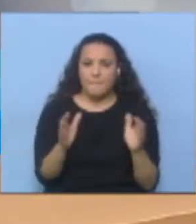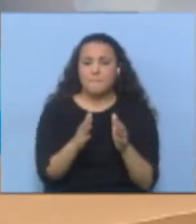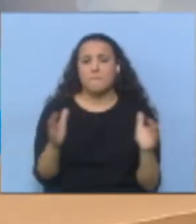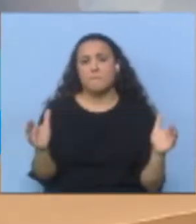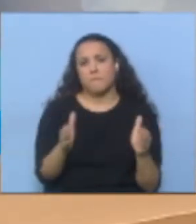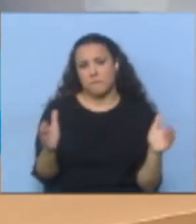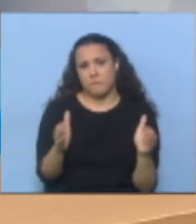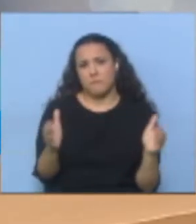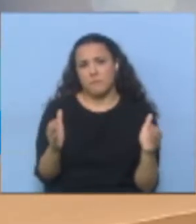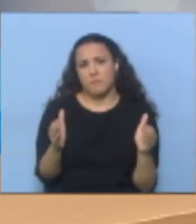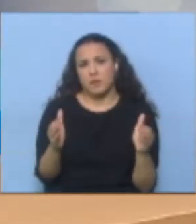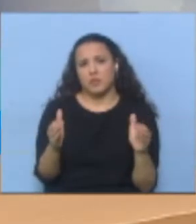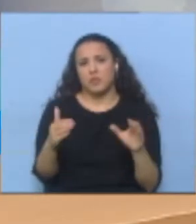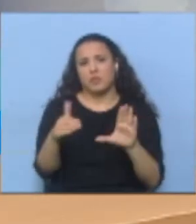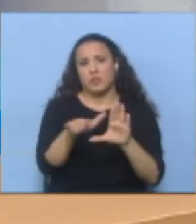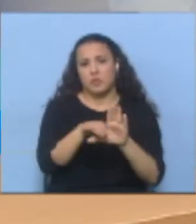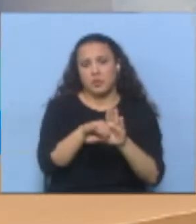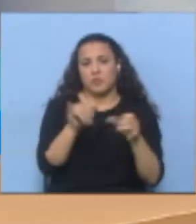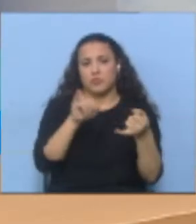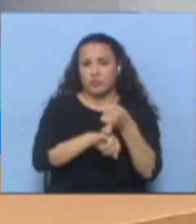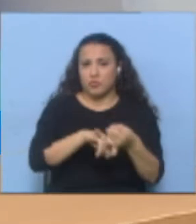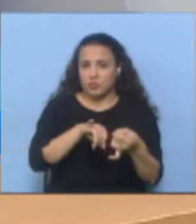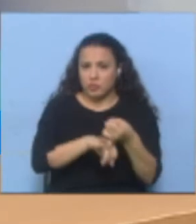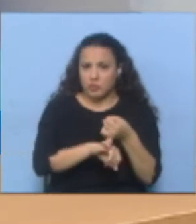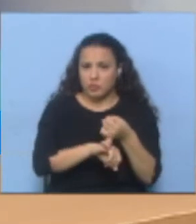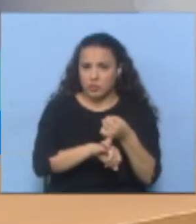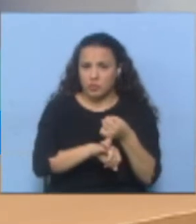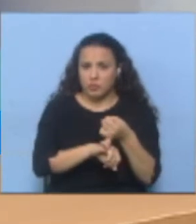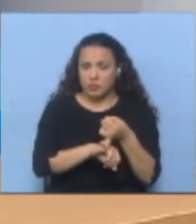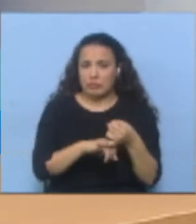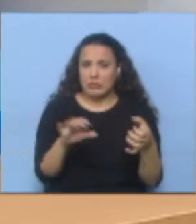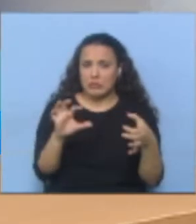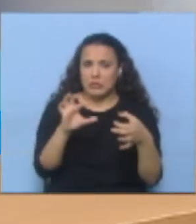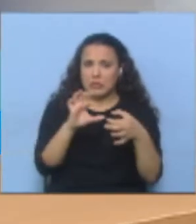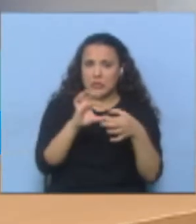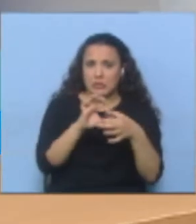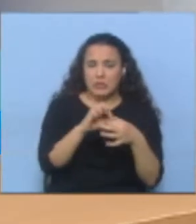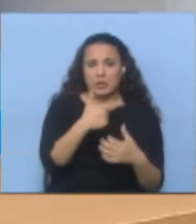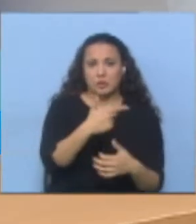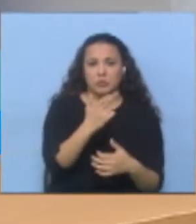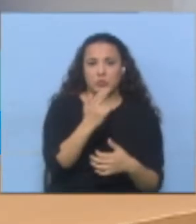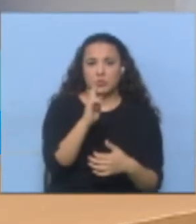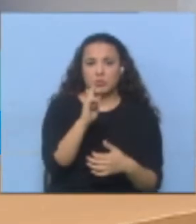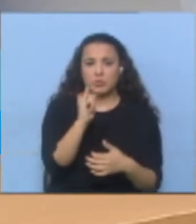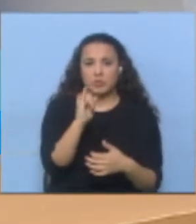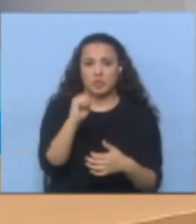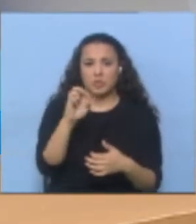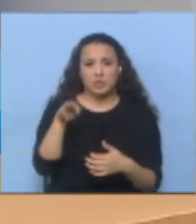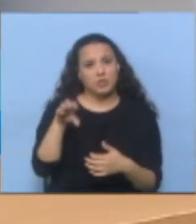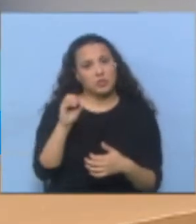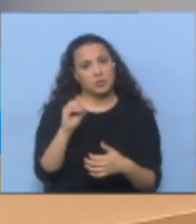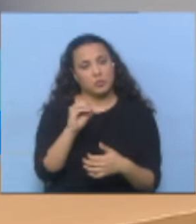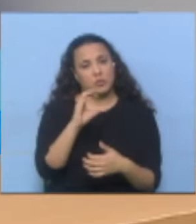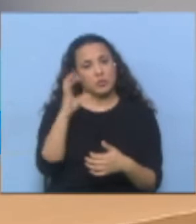grande parte dos associados desta associação sejam do setor do turismo, do setor da hotelaria, restauração, turismo, e